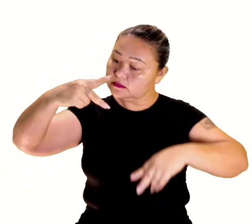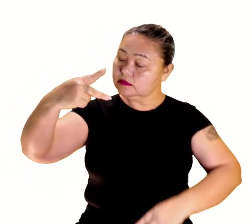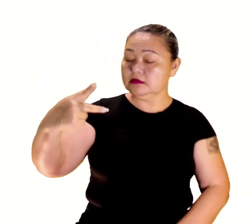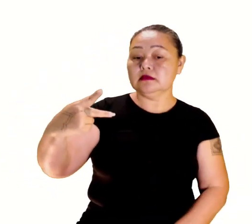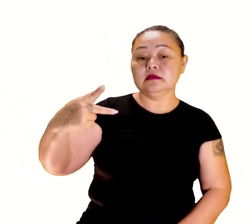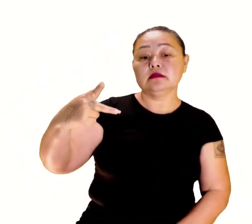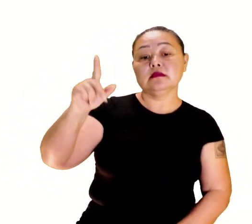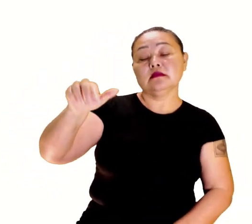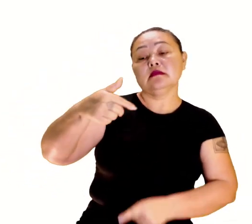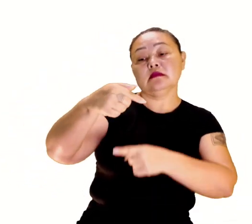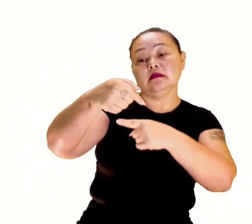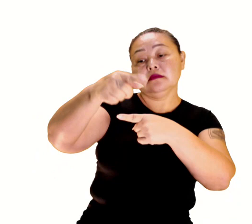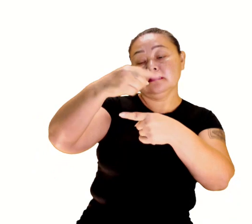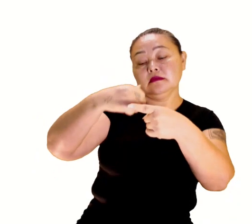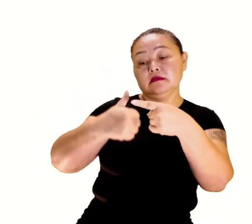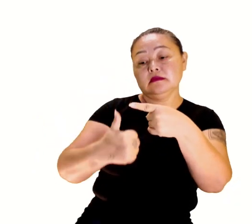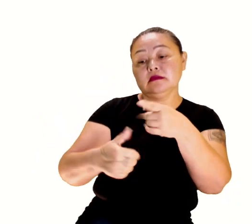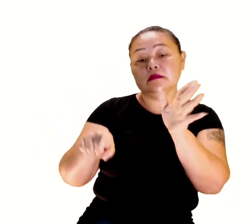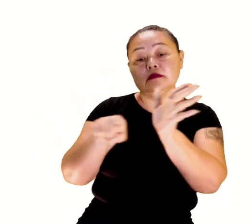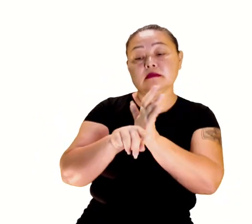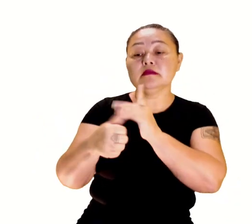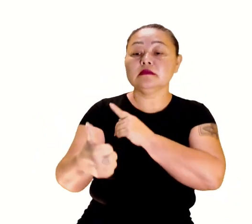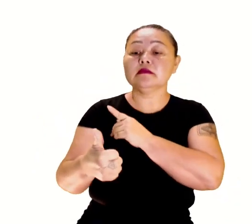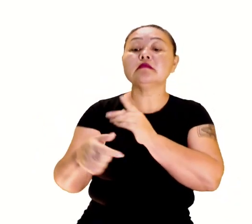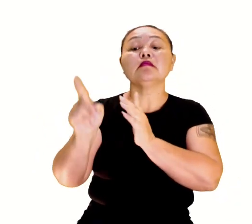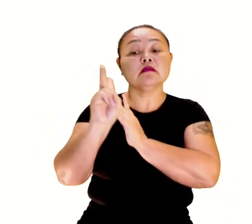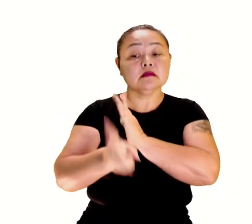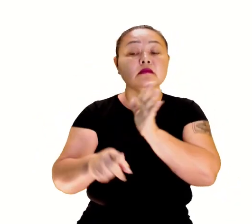menos 1, olha lá. O menos 1, ele continuou